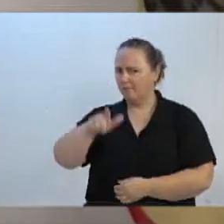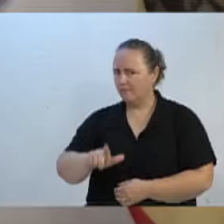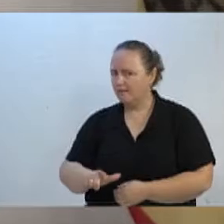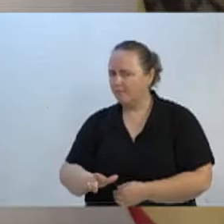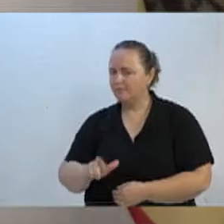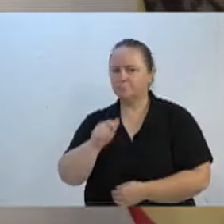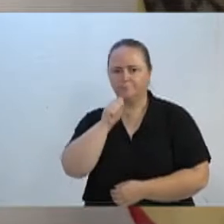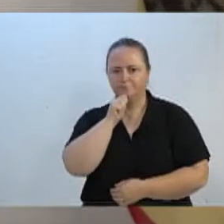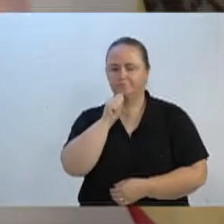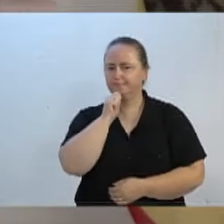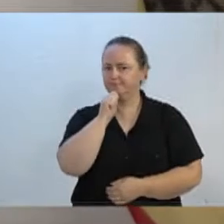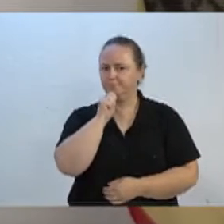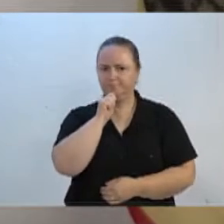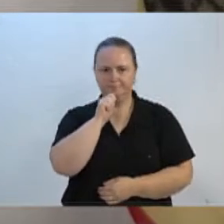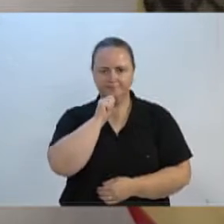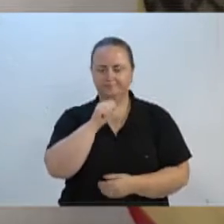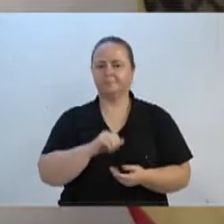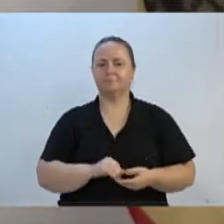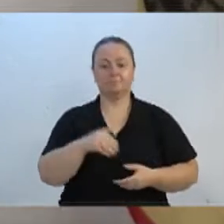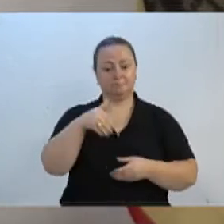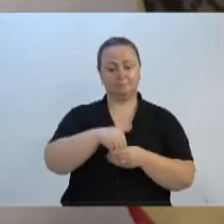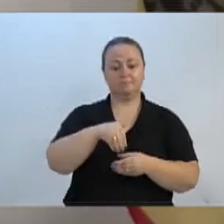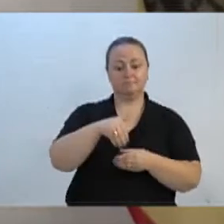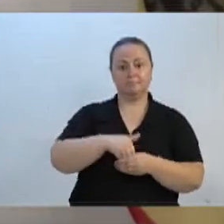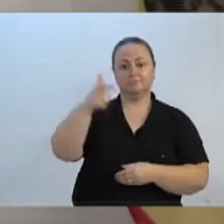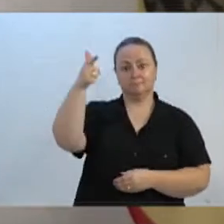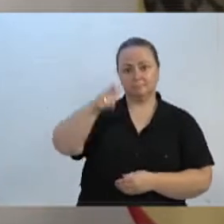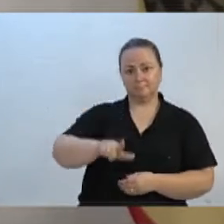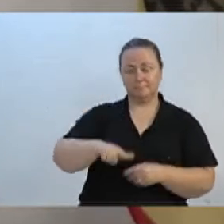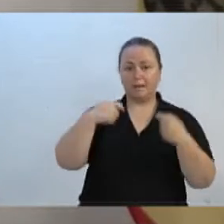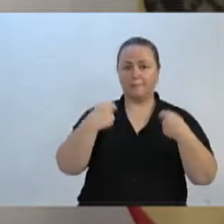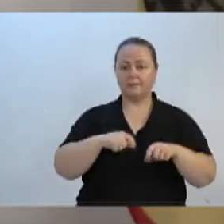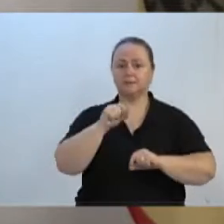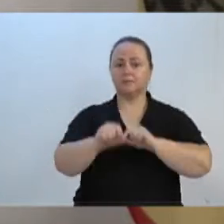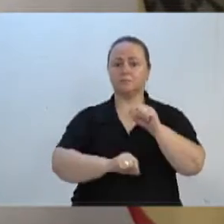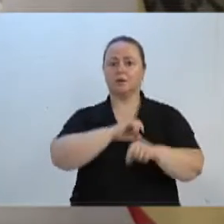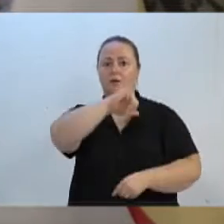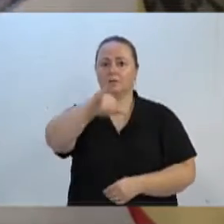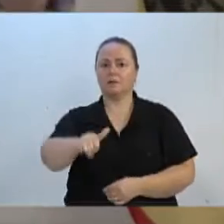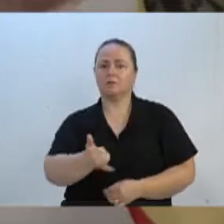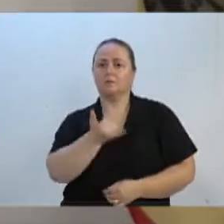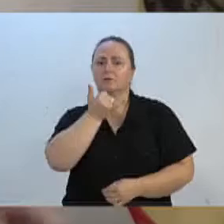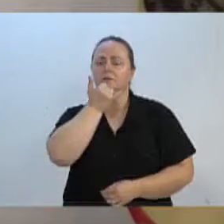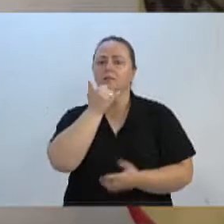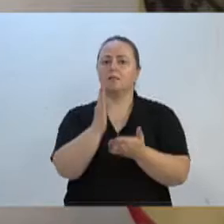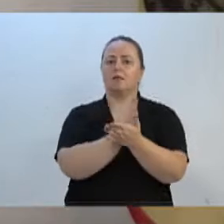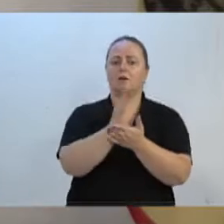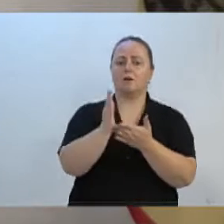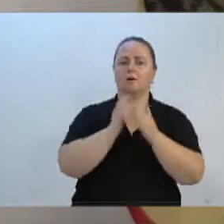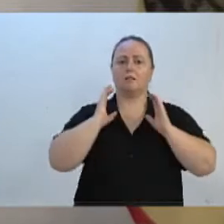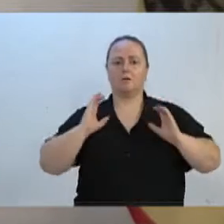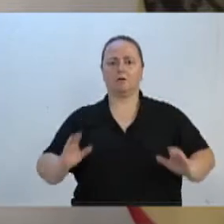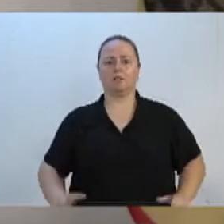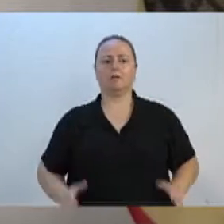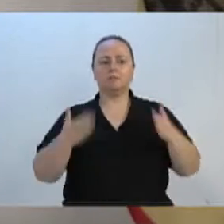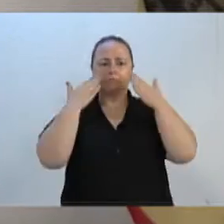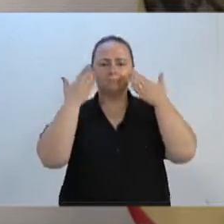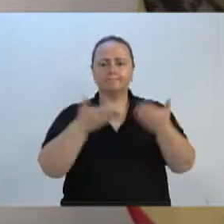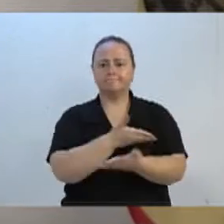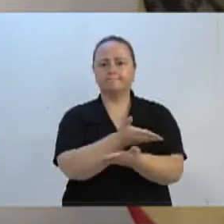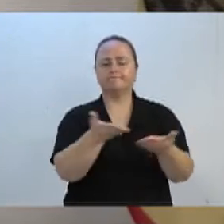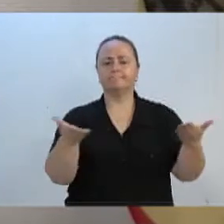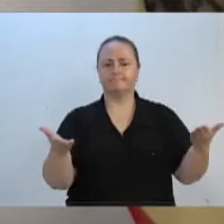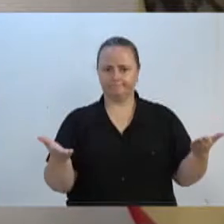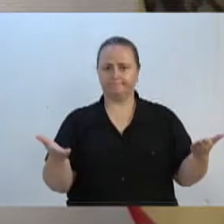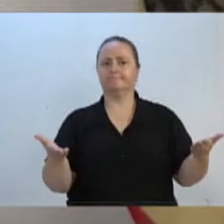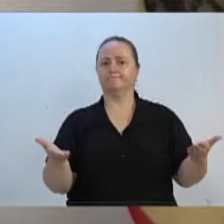E chegar na reeleição, nós vamos ter que justificar alguns comportamentos perante a sociedade. O que eu quero